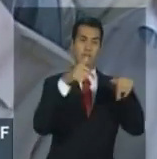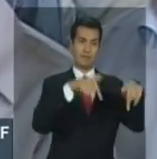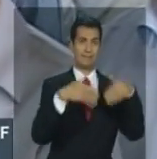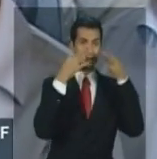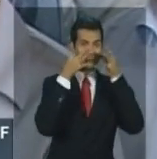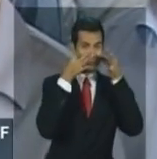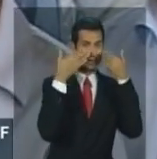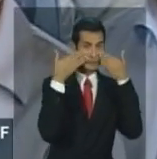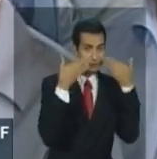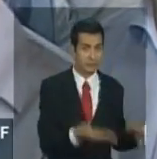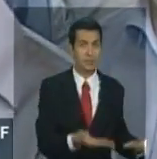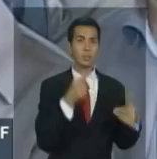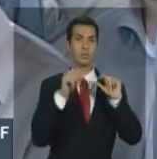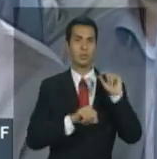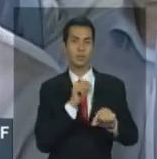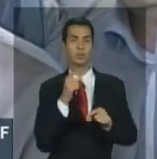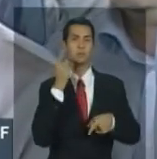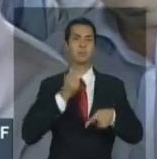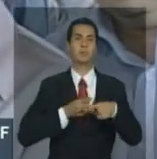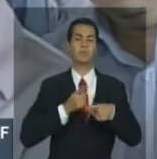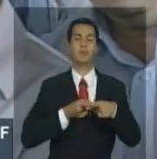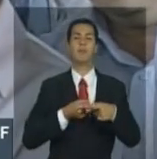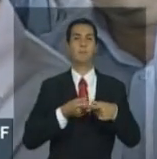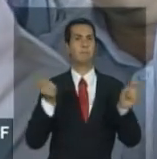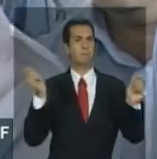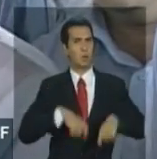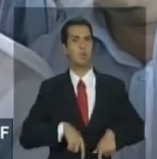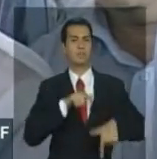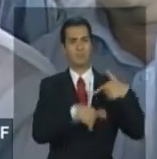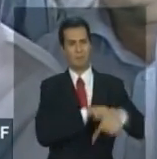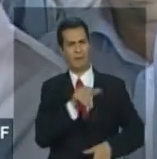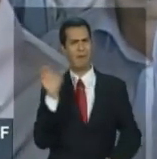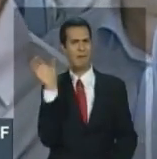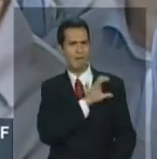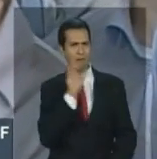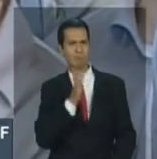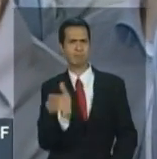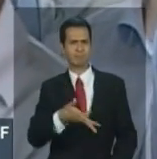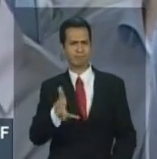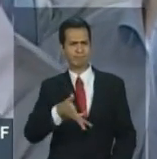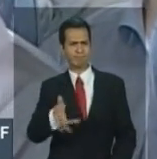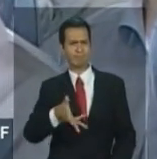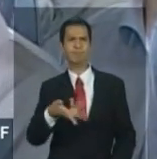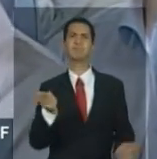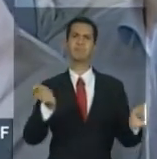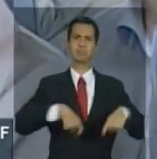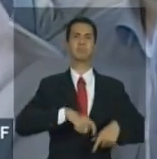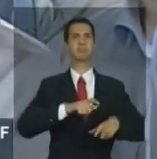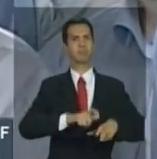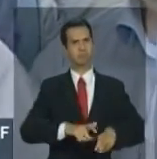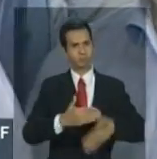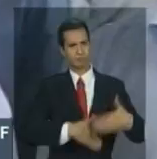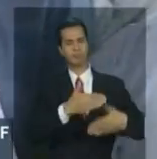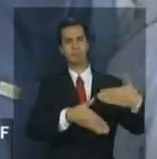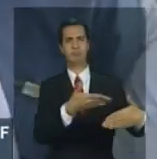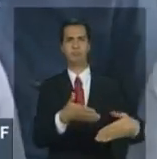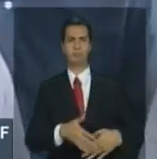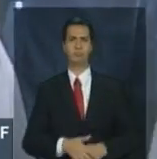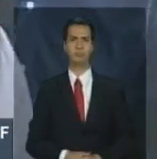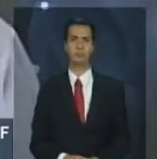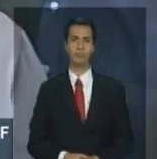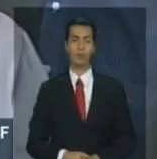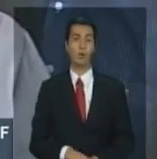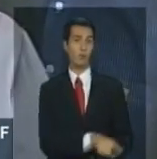é a forma de fazer com que isso se acelere, com que isso se realize e com que isso se multiplique. Vocês